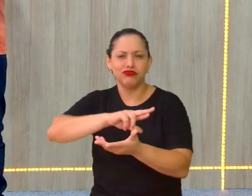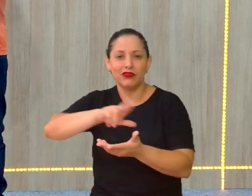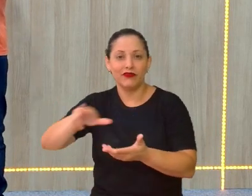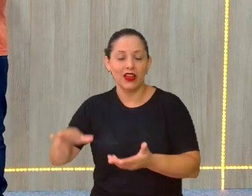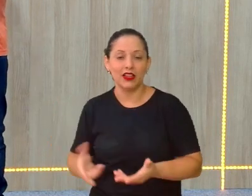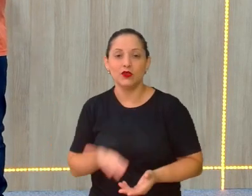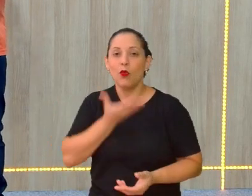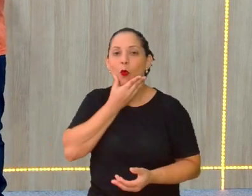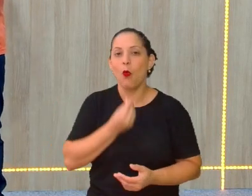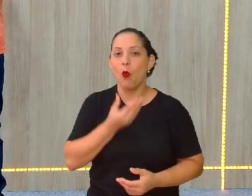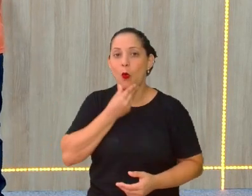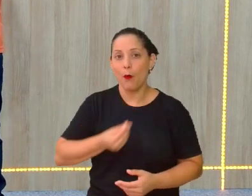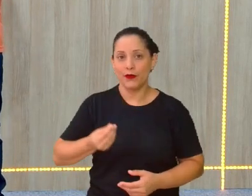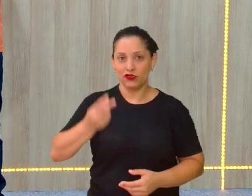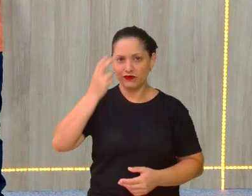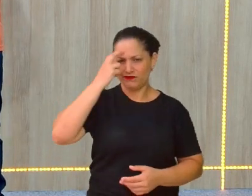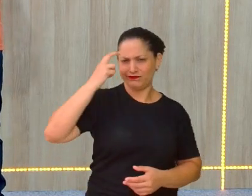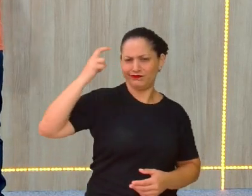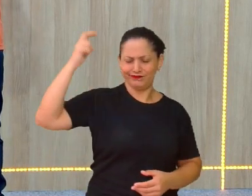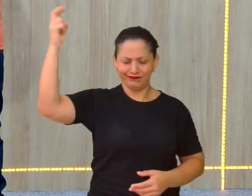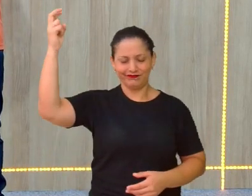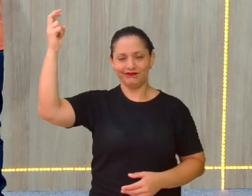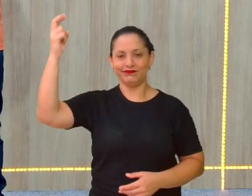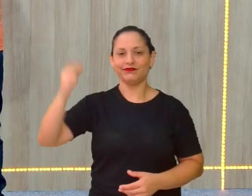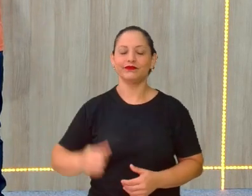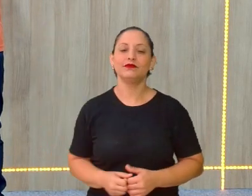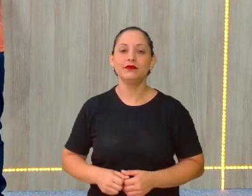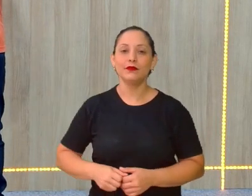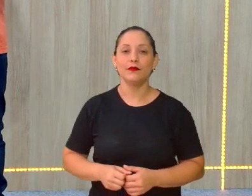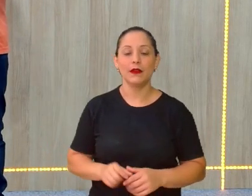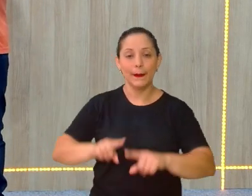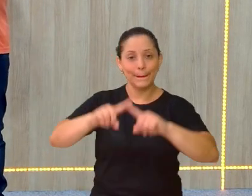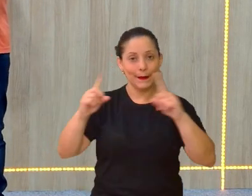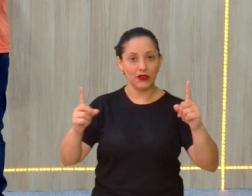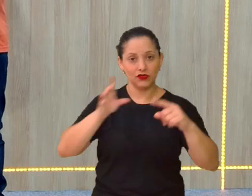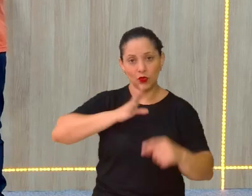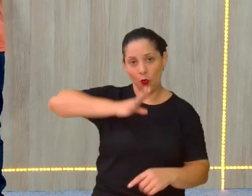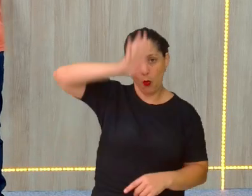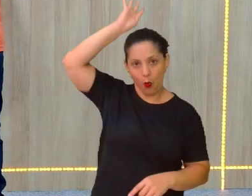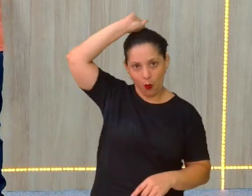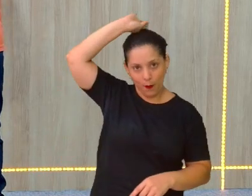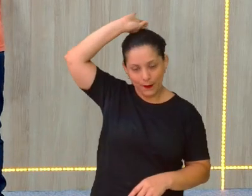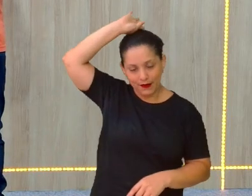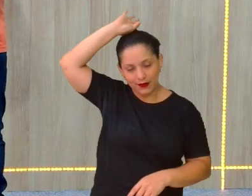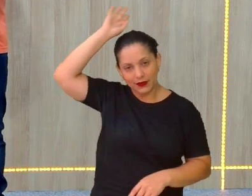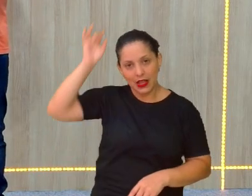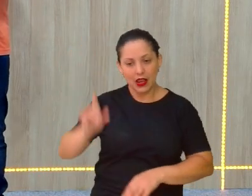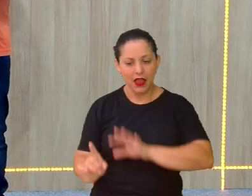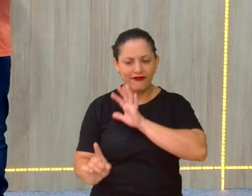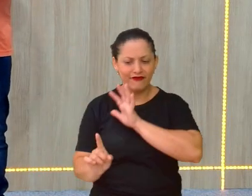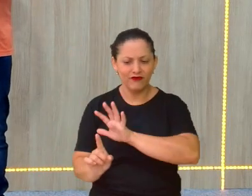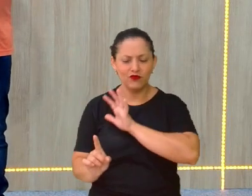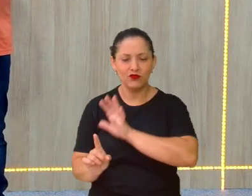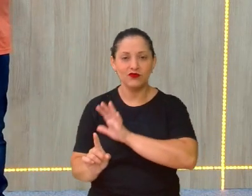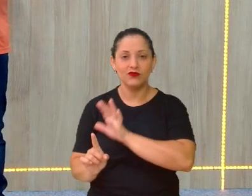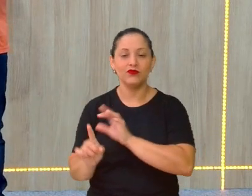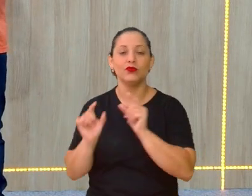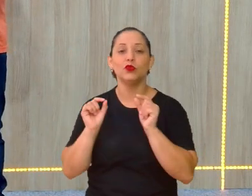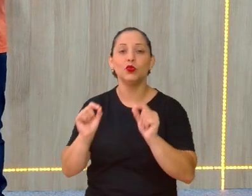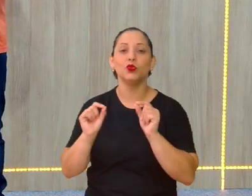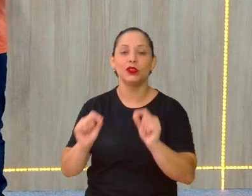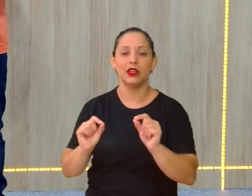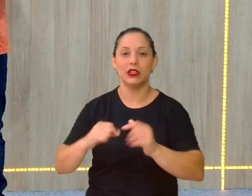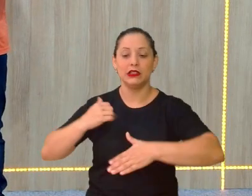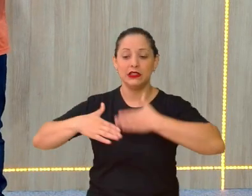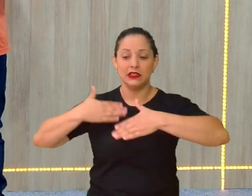da filosofia clássica grega. Roma vai contribuir para o desenvolvimento do direito, né, principalmente o